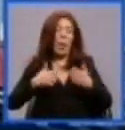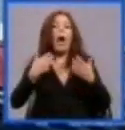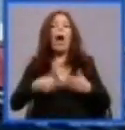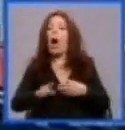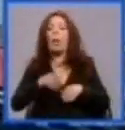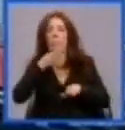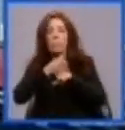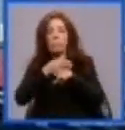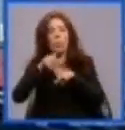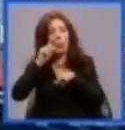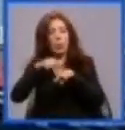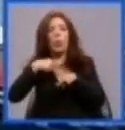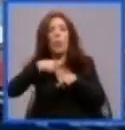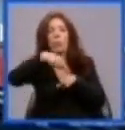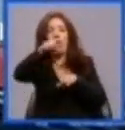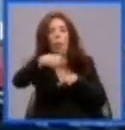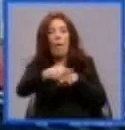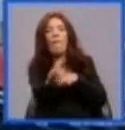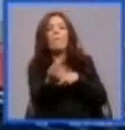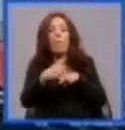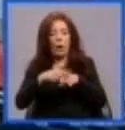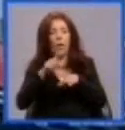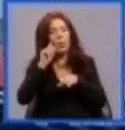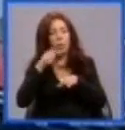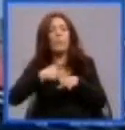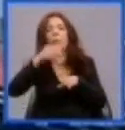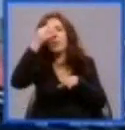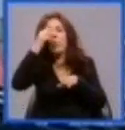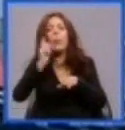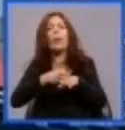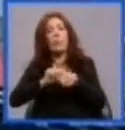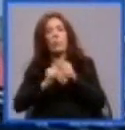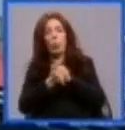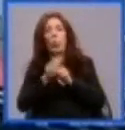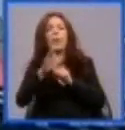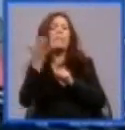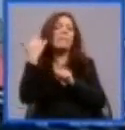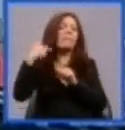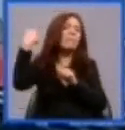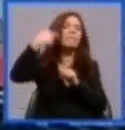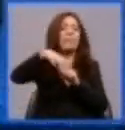seguro para quem vai e para quem volta. Vamos saber o que mudou e o que ainda está para mudar.